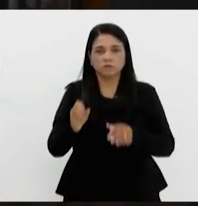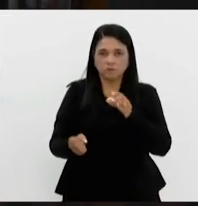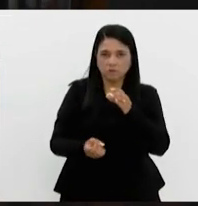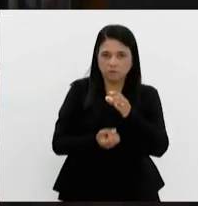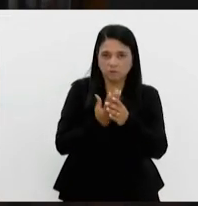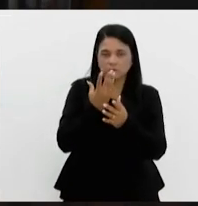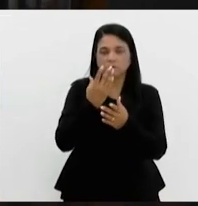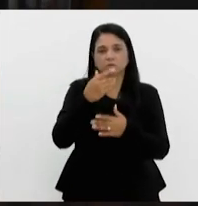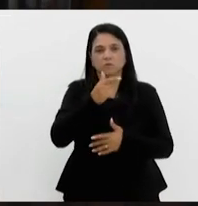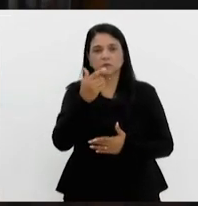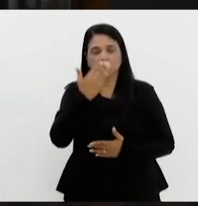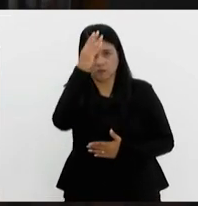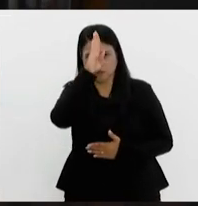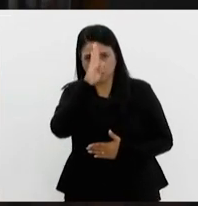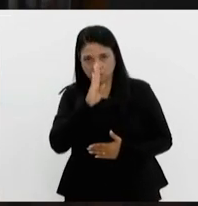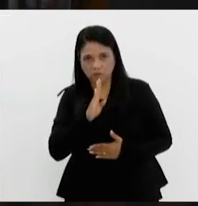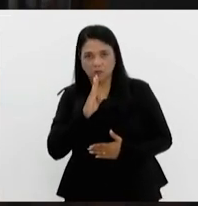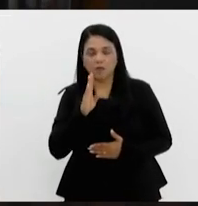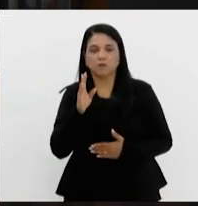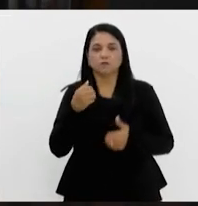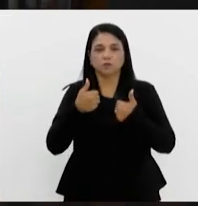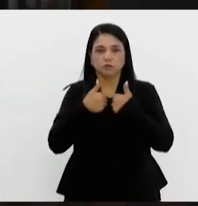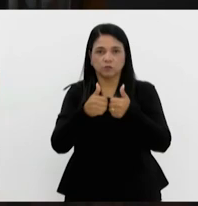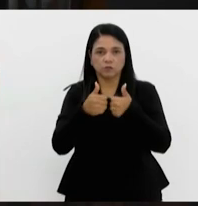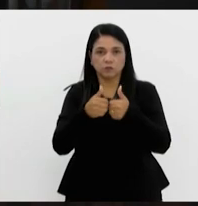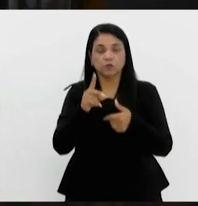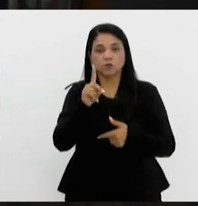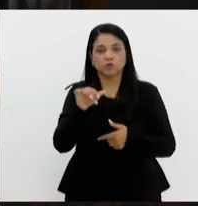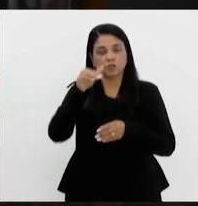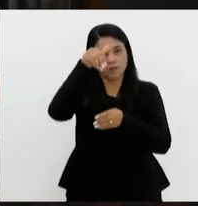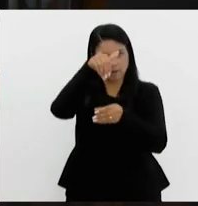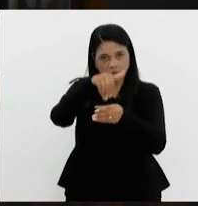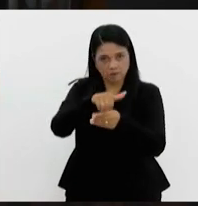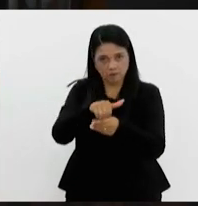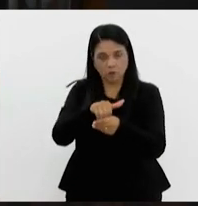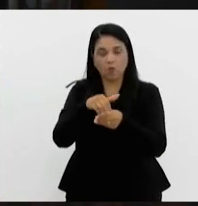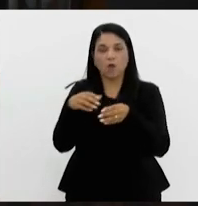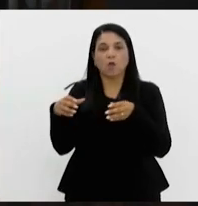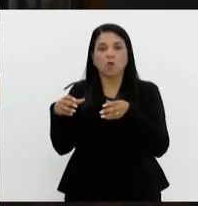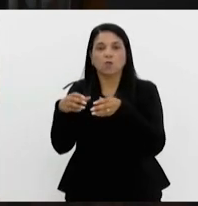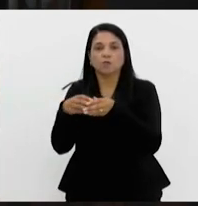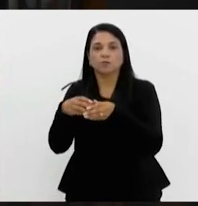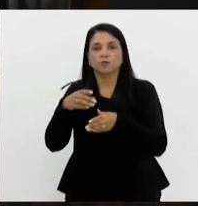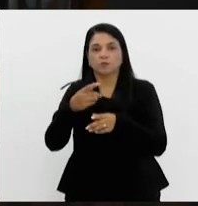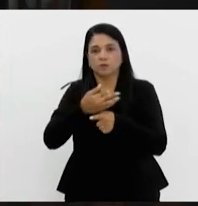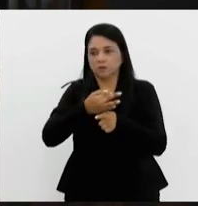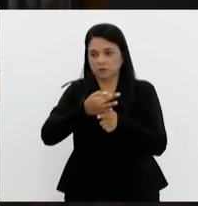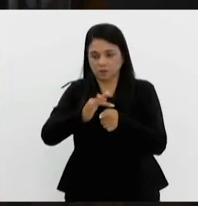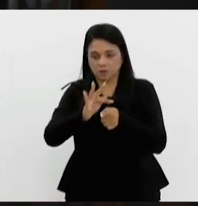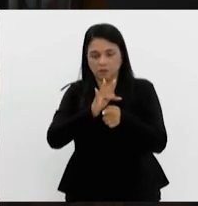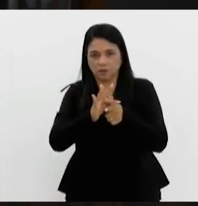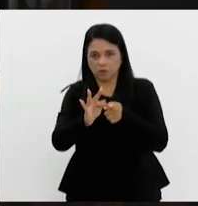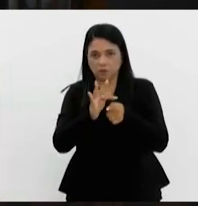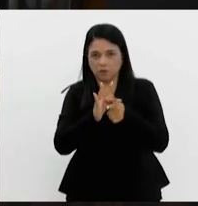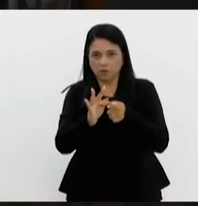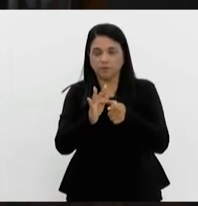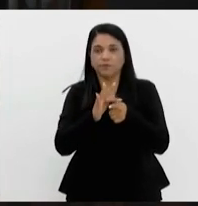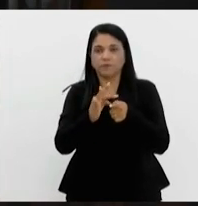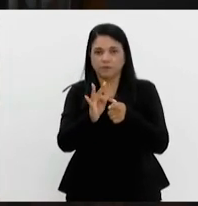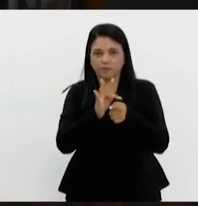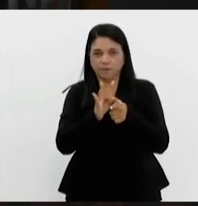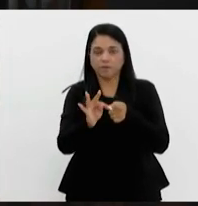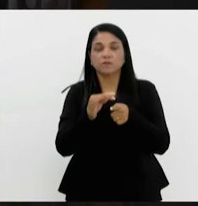da gratuidade de transporte público no dia da eleição ao Conselho Tutelar. Pareceres da Comissão de Indicação Legislativa, favorável.